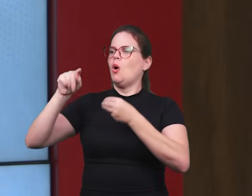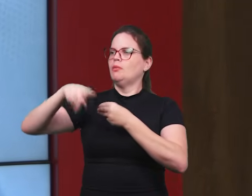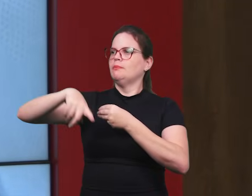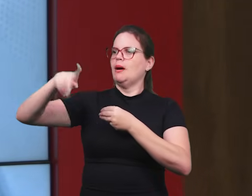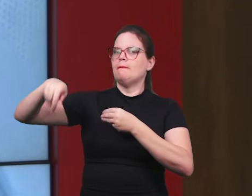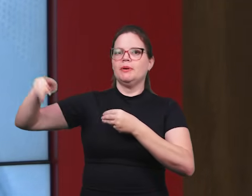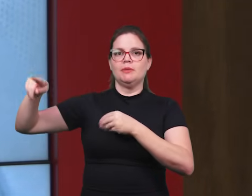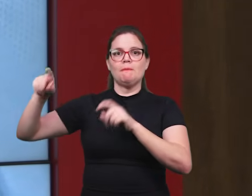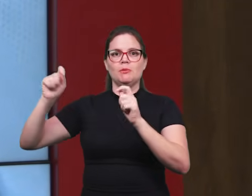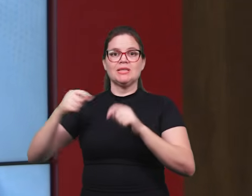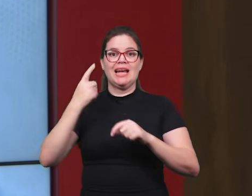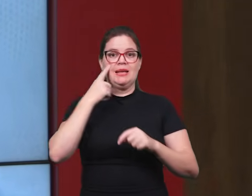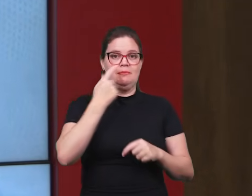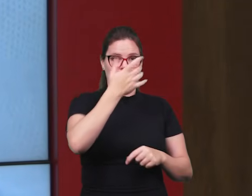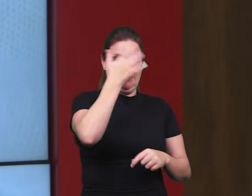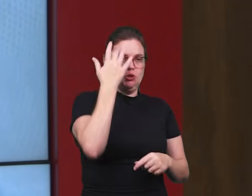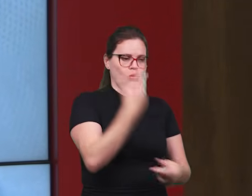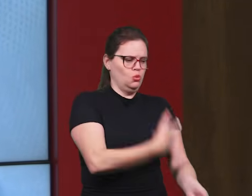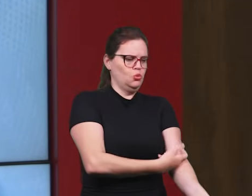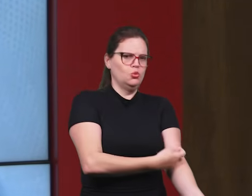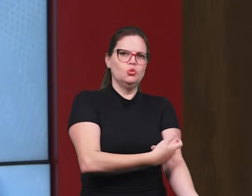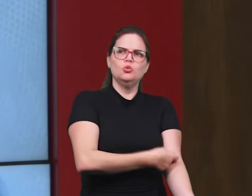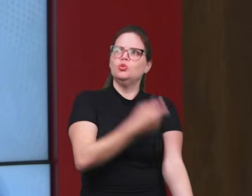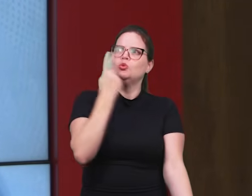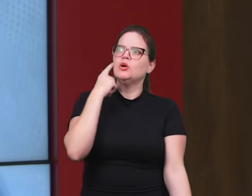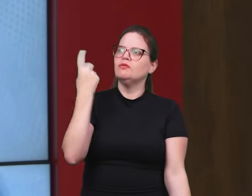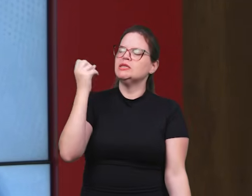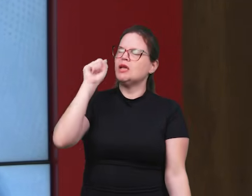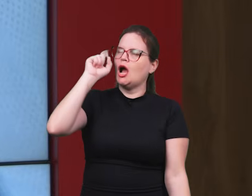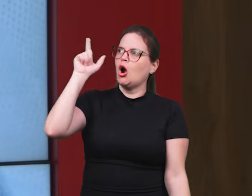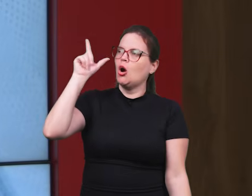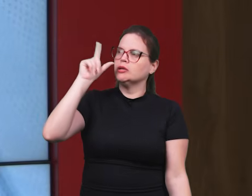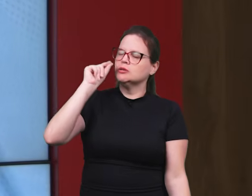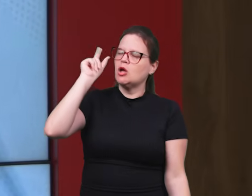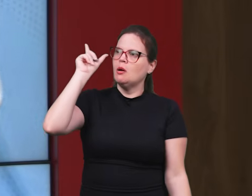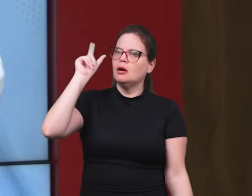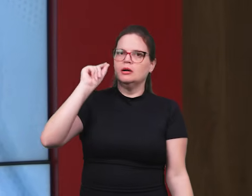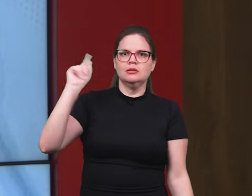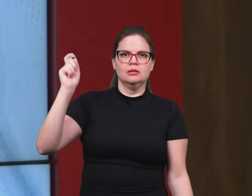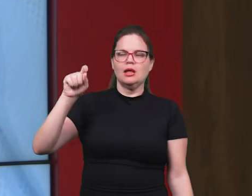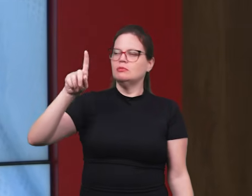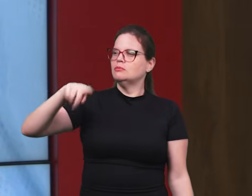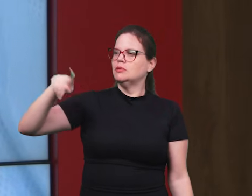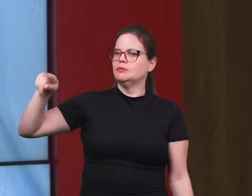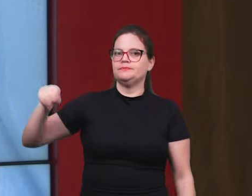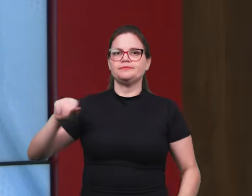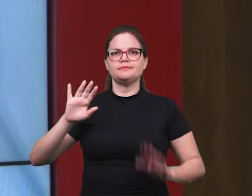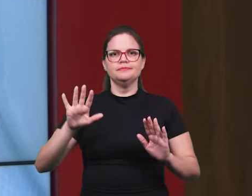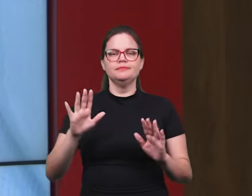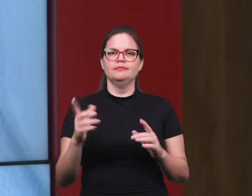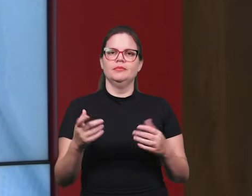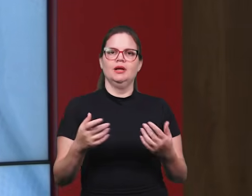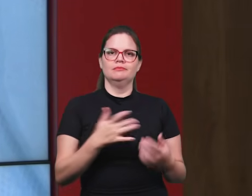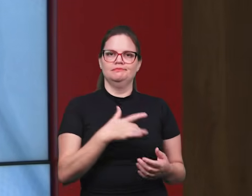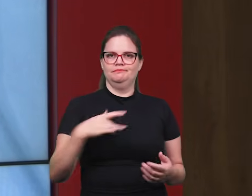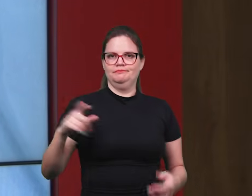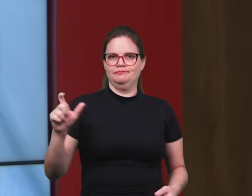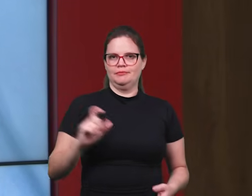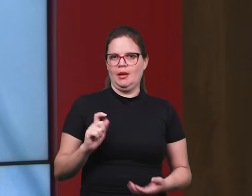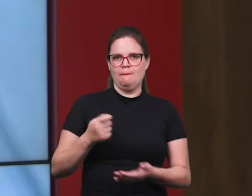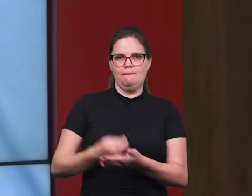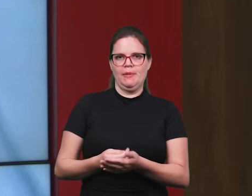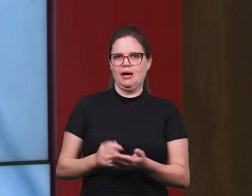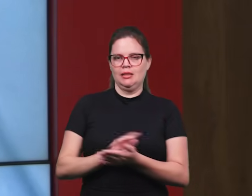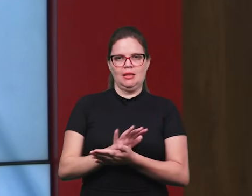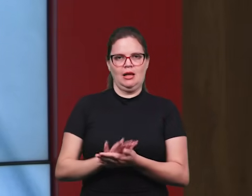eletroencefalograma do paciente. O anestesista, durante o procedimento, ele avalia o eletroencefalograma do paciente. Os convênios não querem pagar, mas é segurança